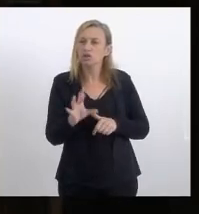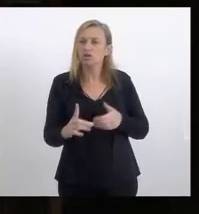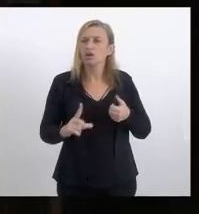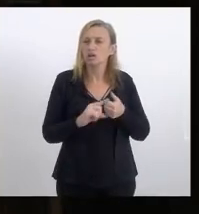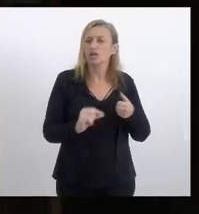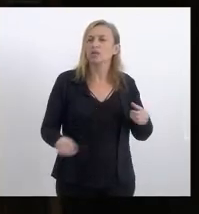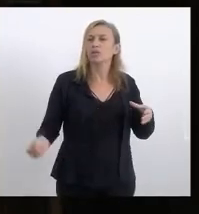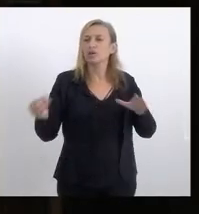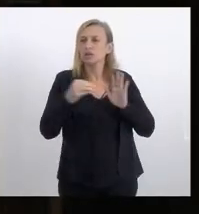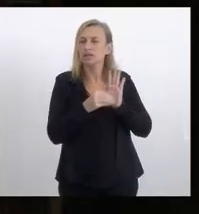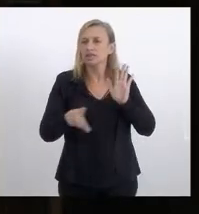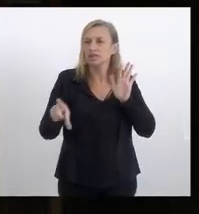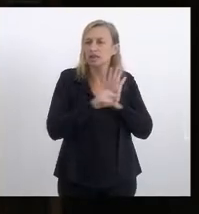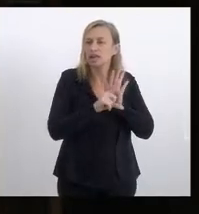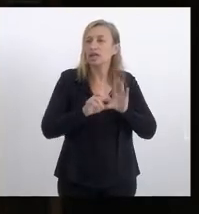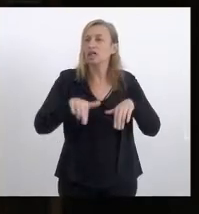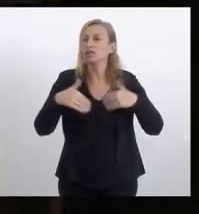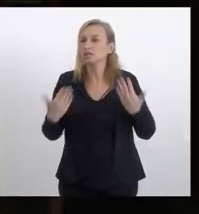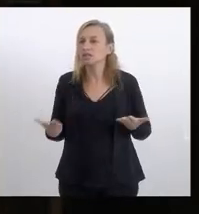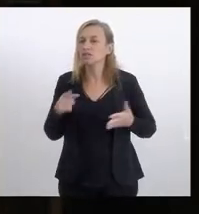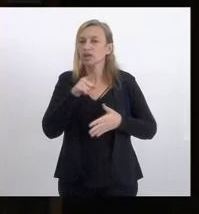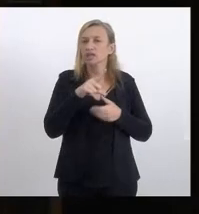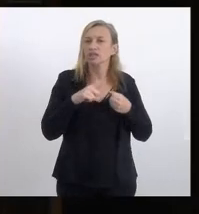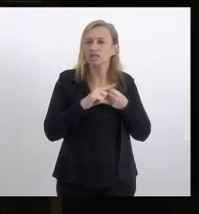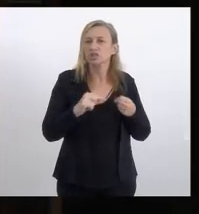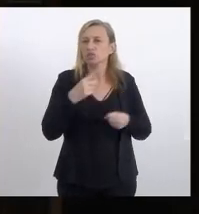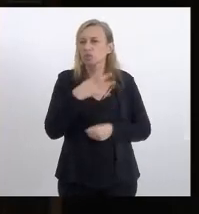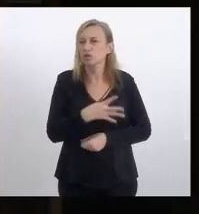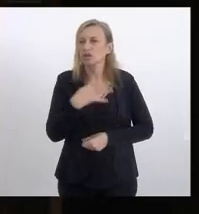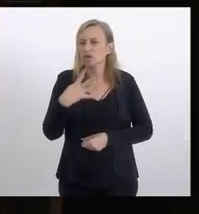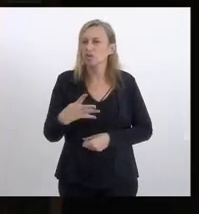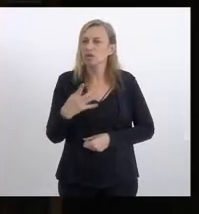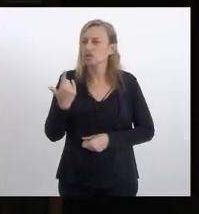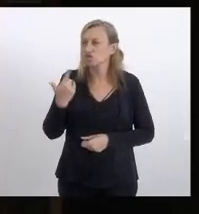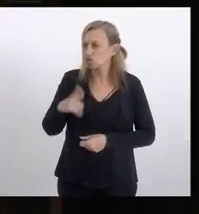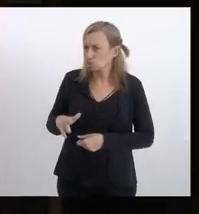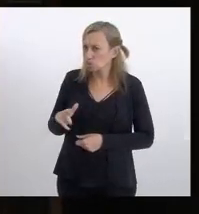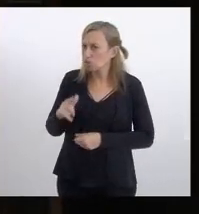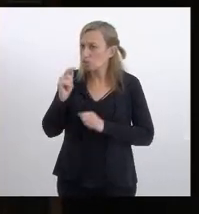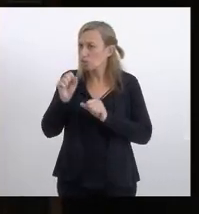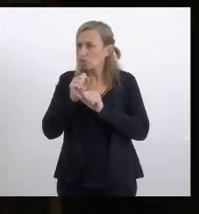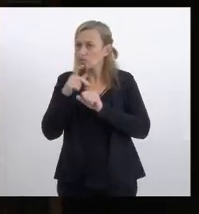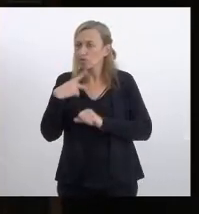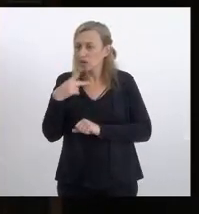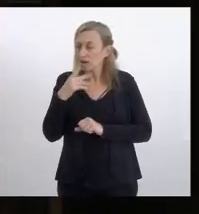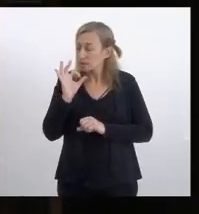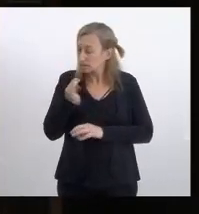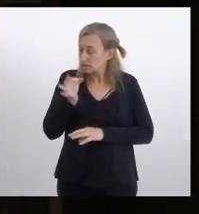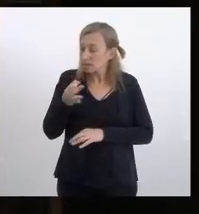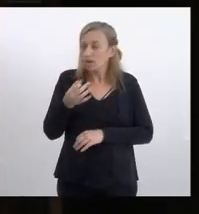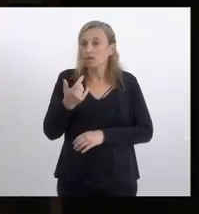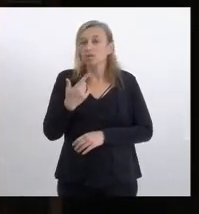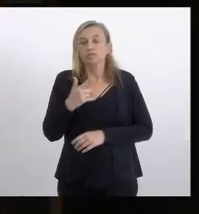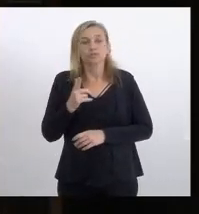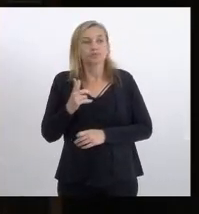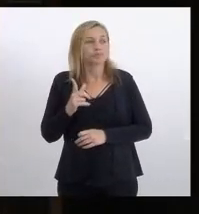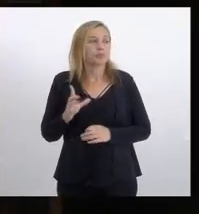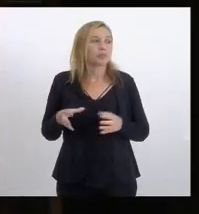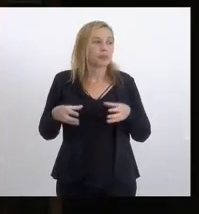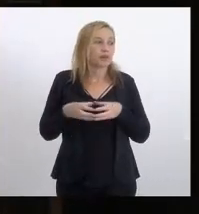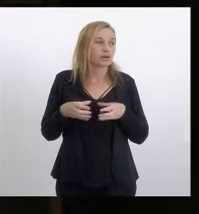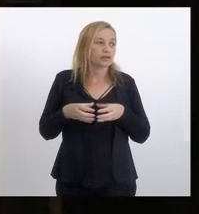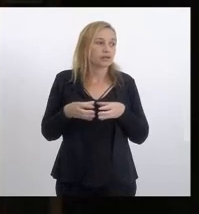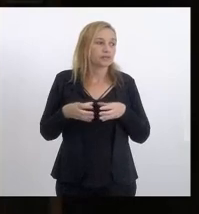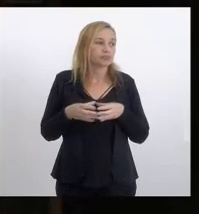Então esse esse artigo 44 aqui mais uma vez deixar bem claro não é uma coisa que a comissão